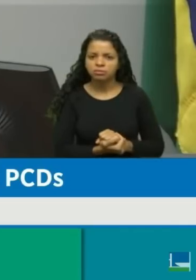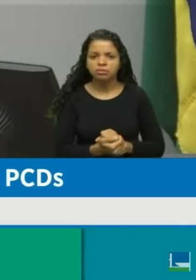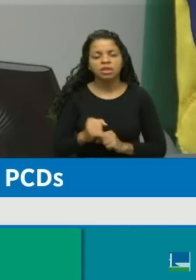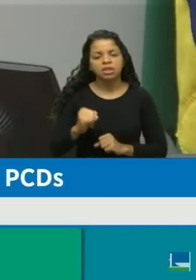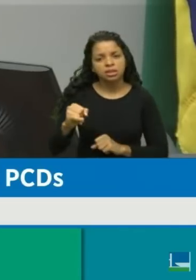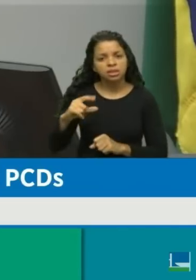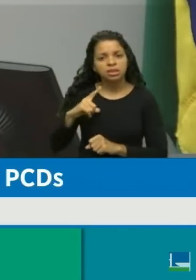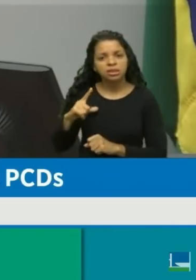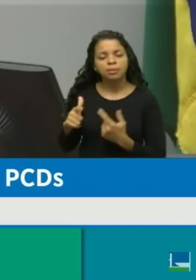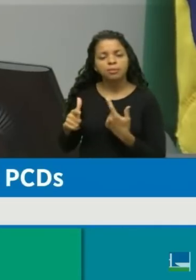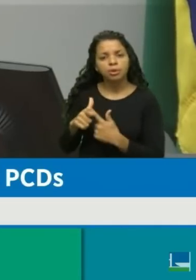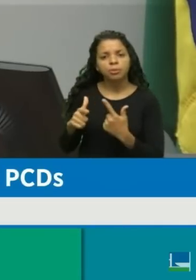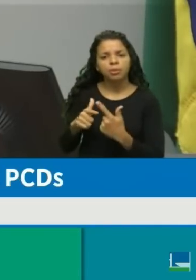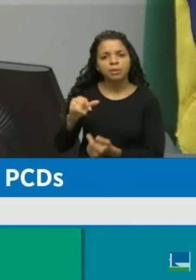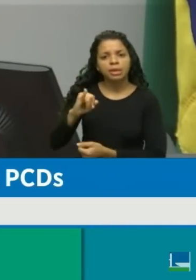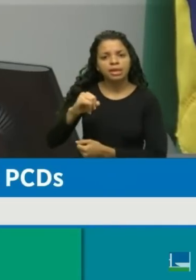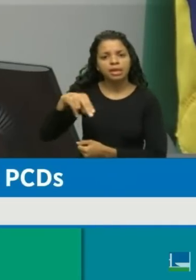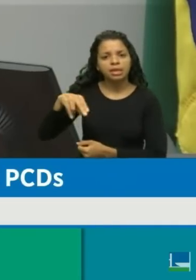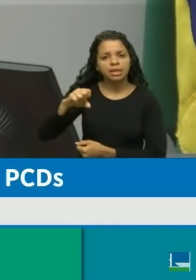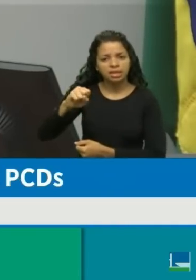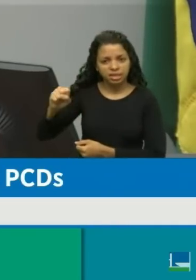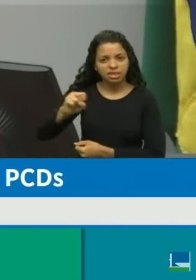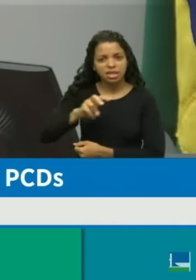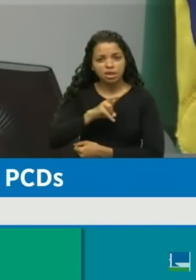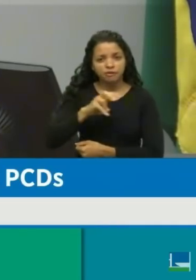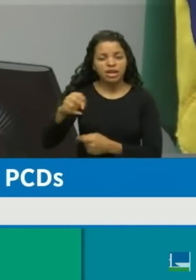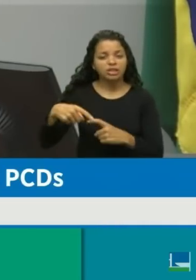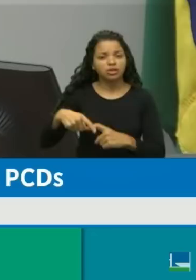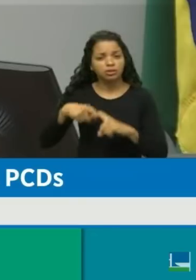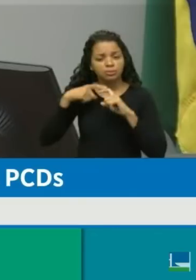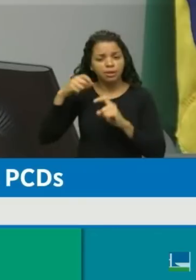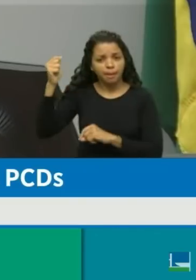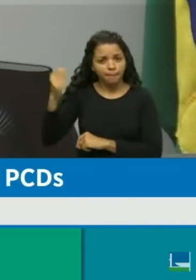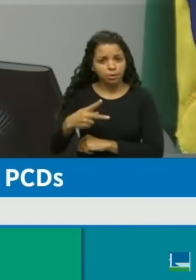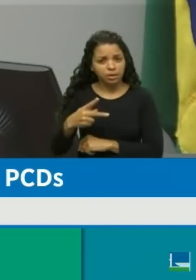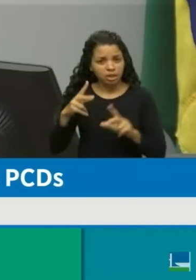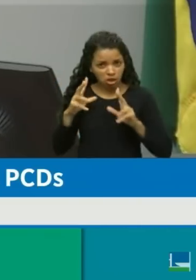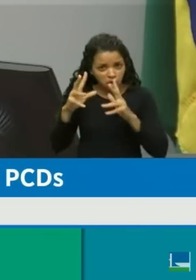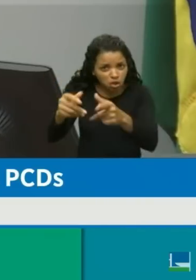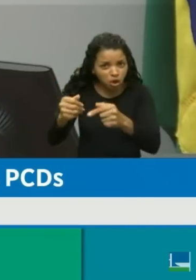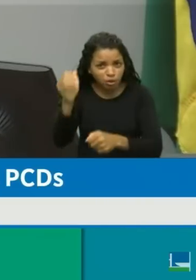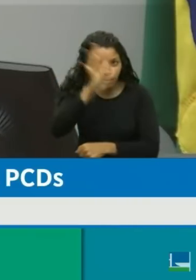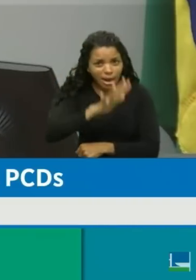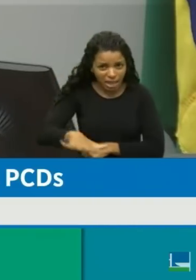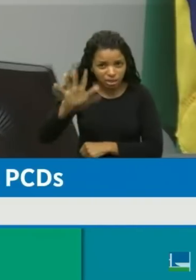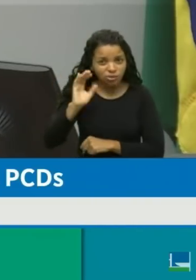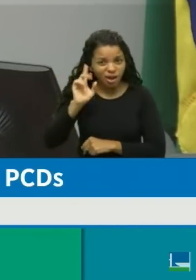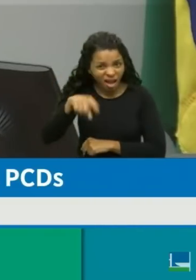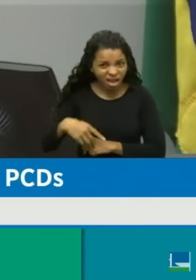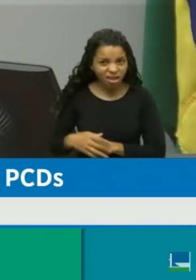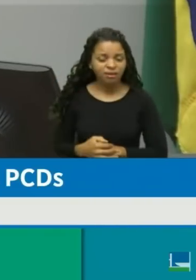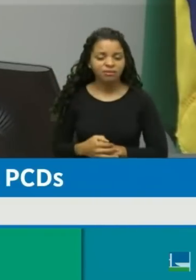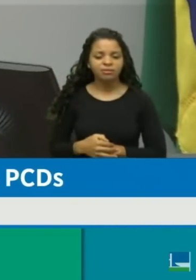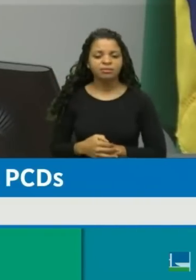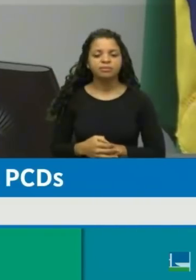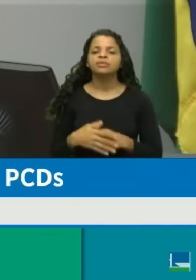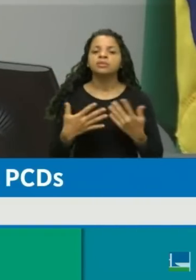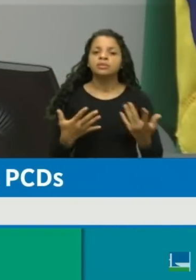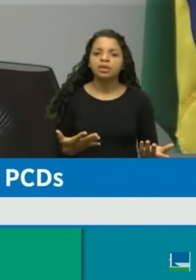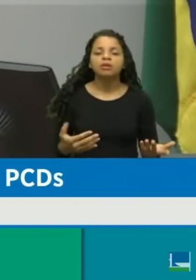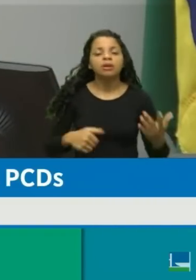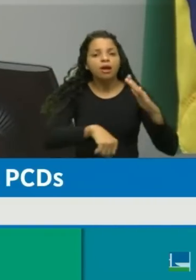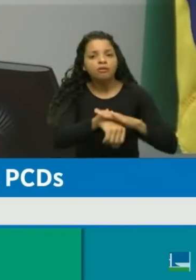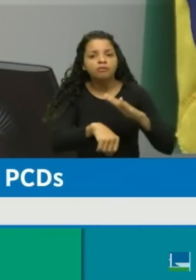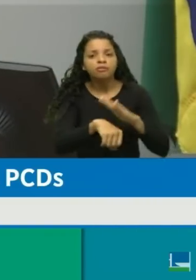Por que esta casa não inicia, então, um processo de investigação na Receita Federal do Brasil para saber quantas fraudes